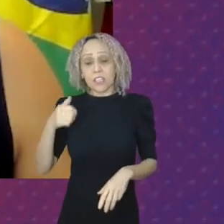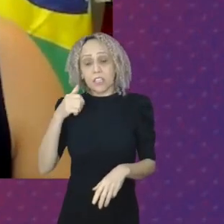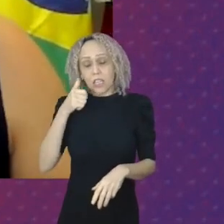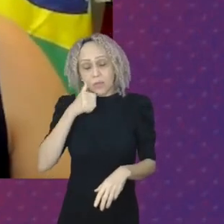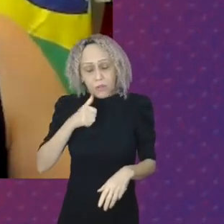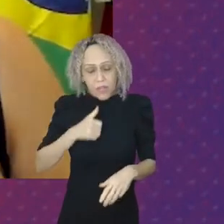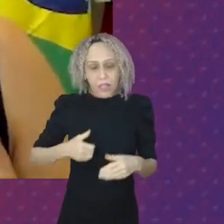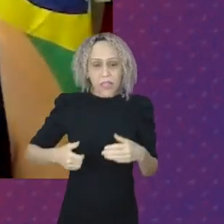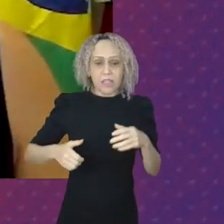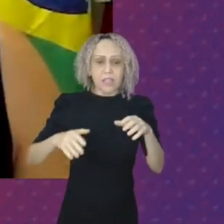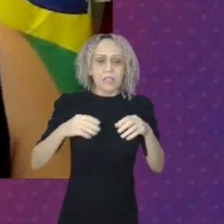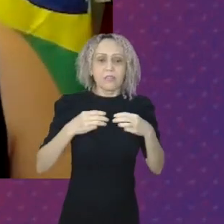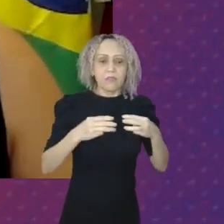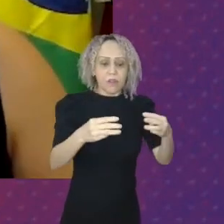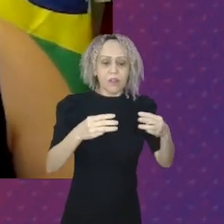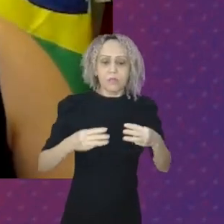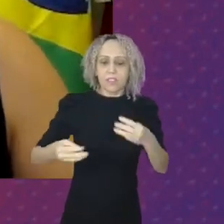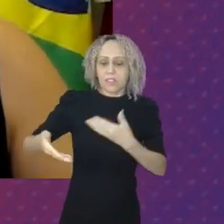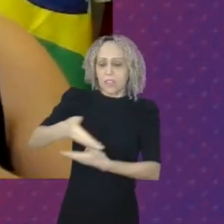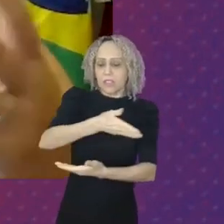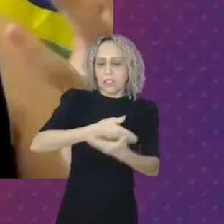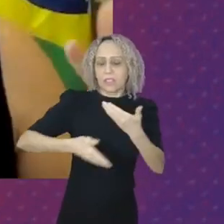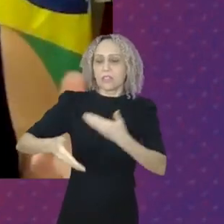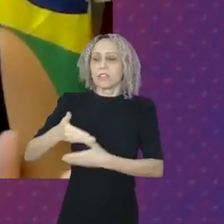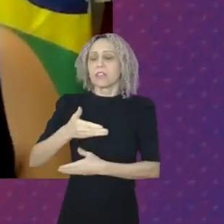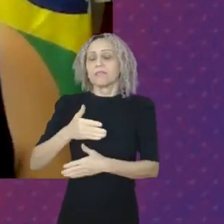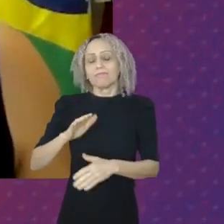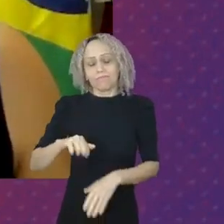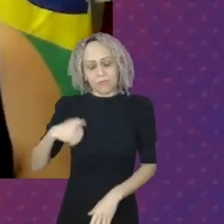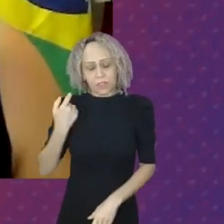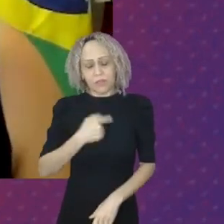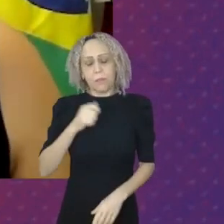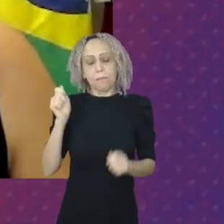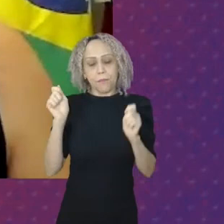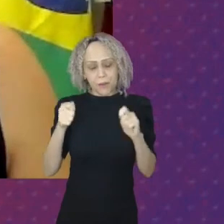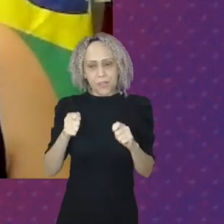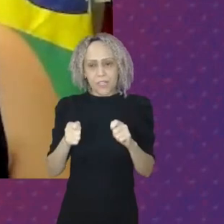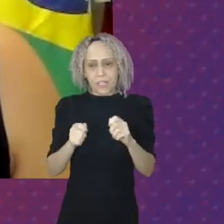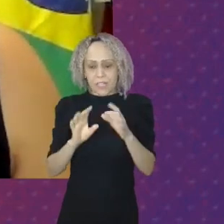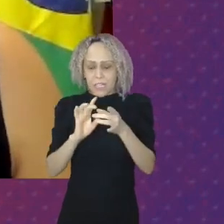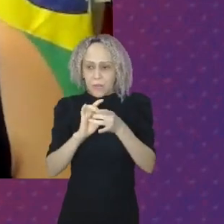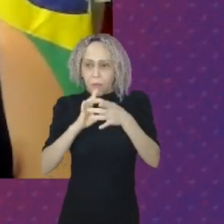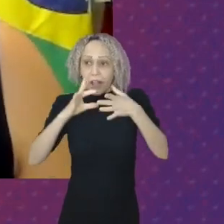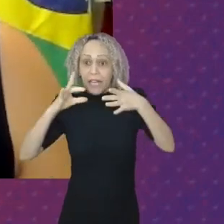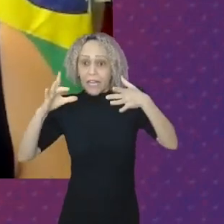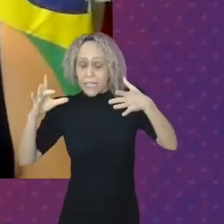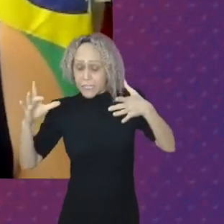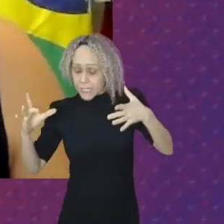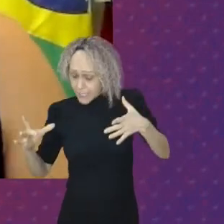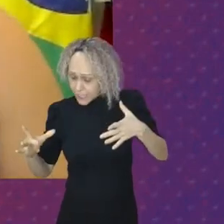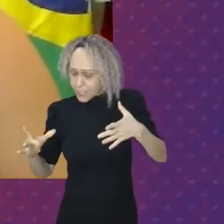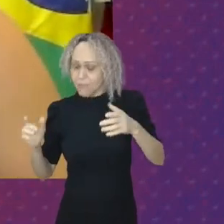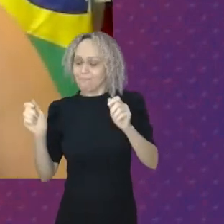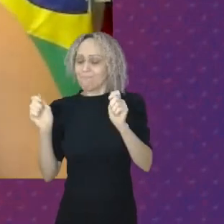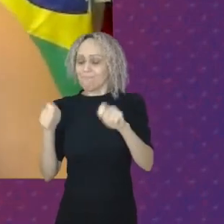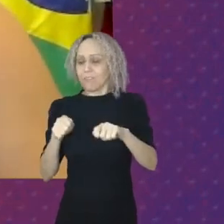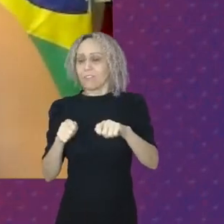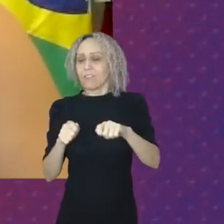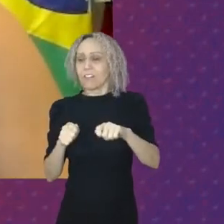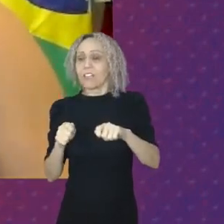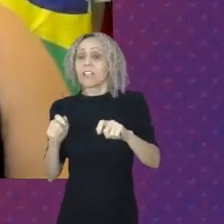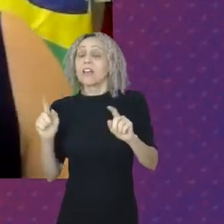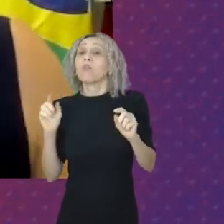intersetorial, a gente vai poder construir essa democracia que tem a perspectiva de gênero como um princípio